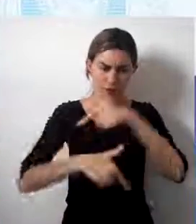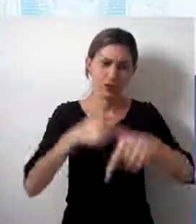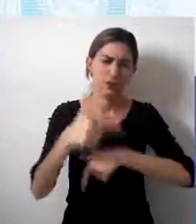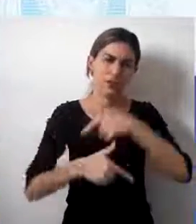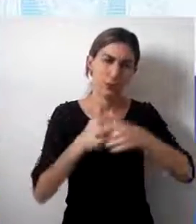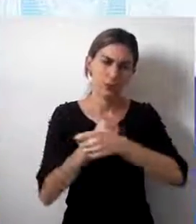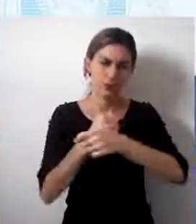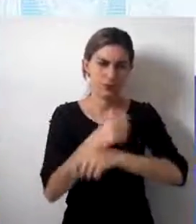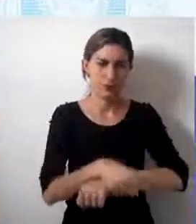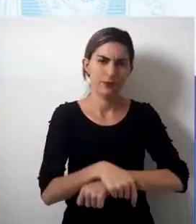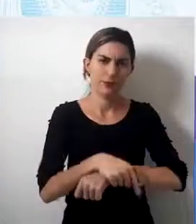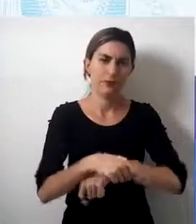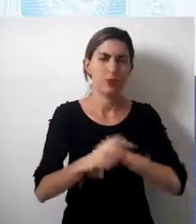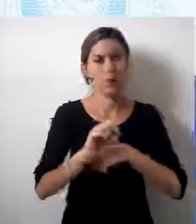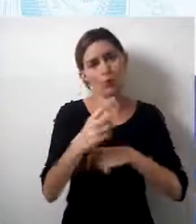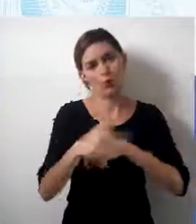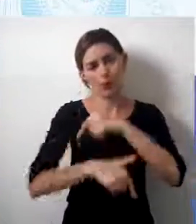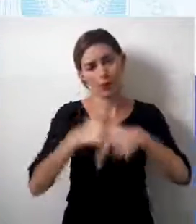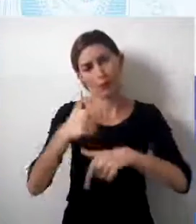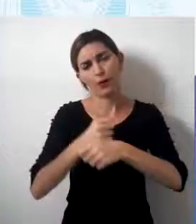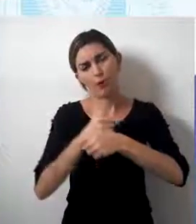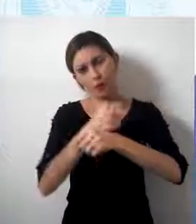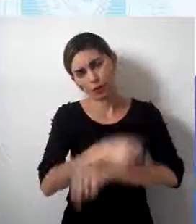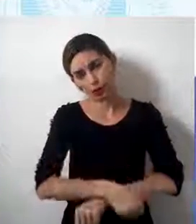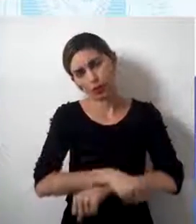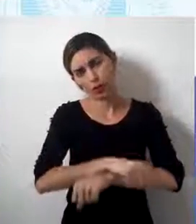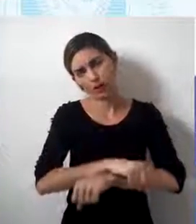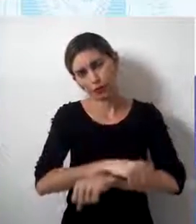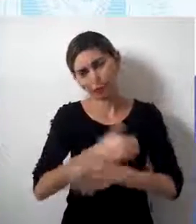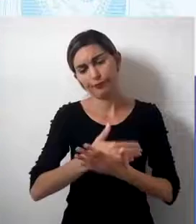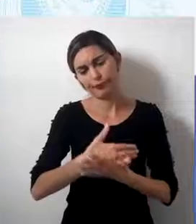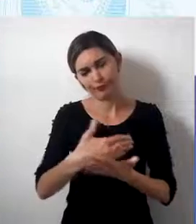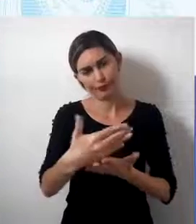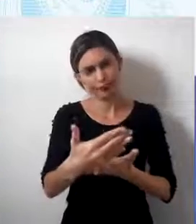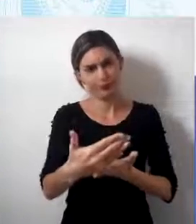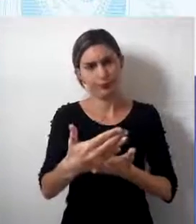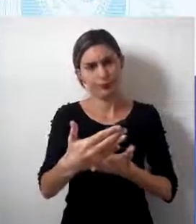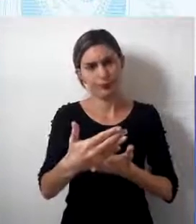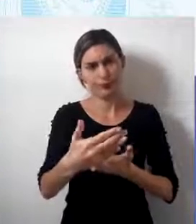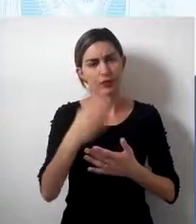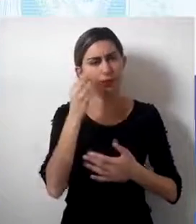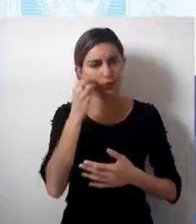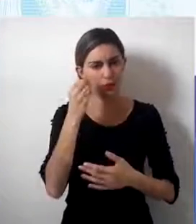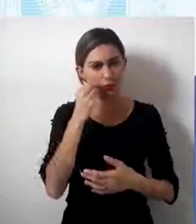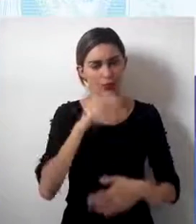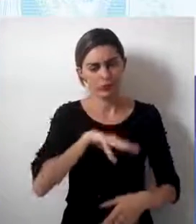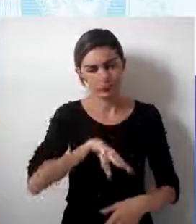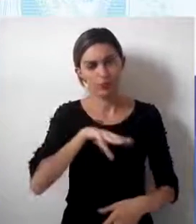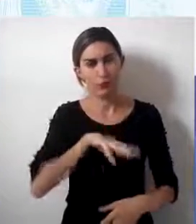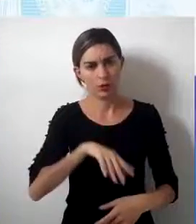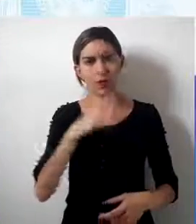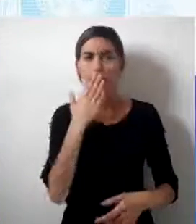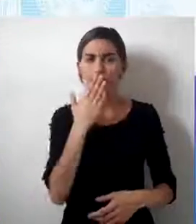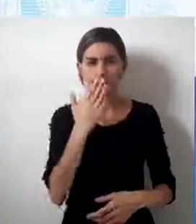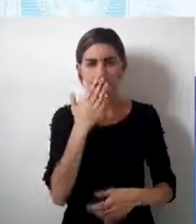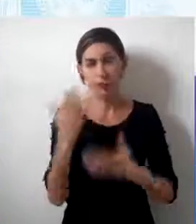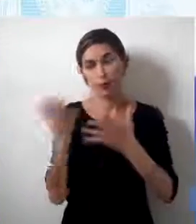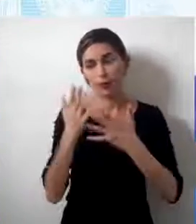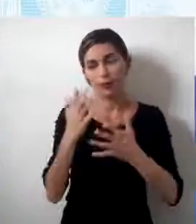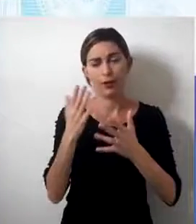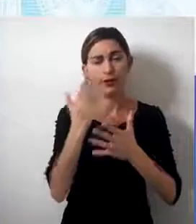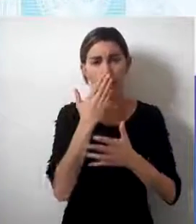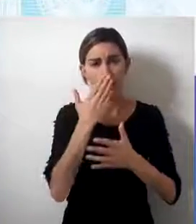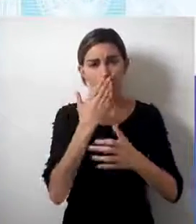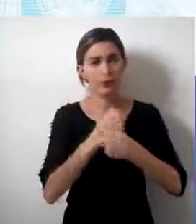produção baseada ou no trabalho escravo, inicialmente tentado pelos portugueses para os índios